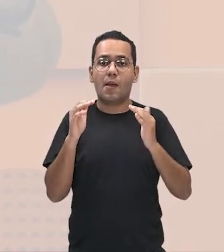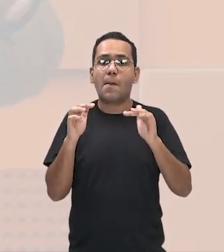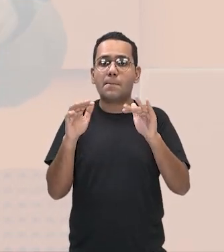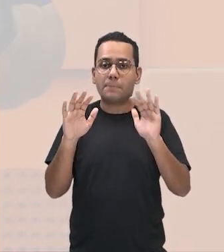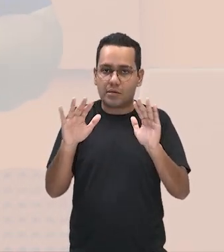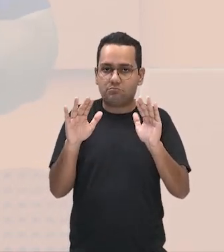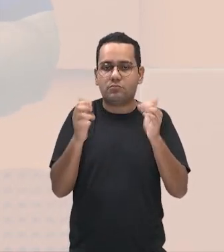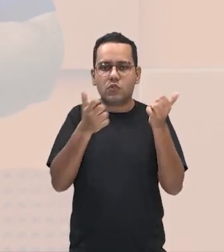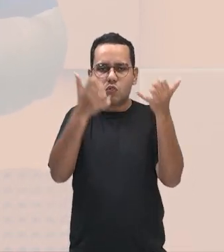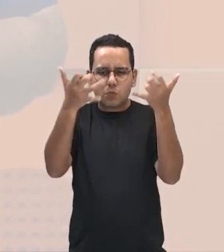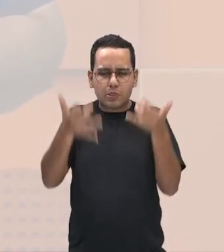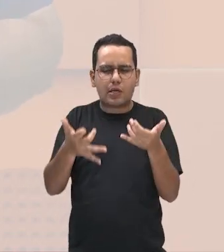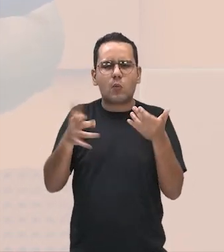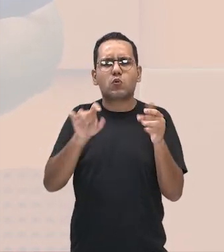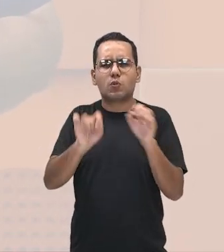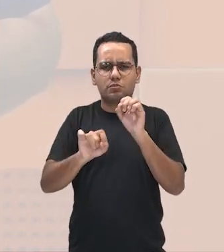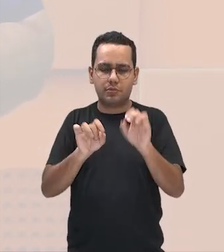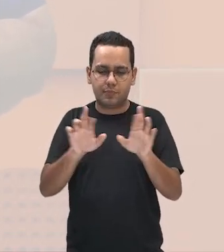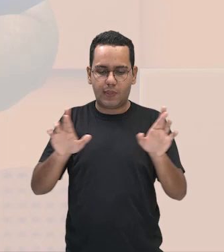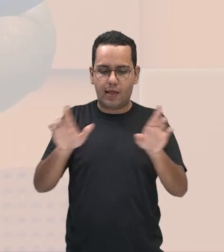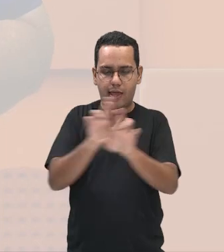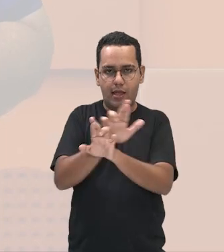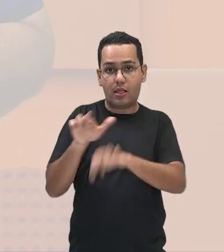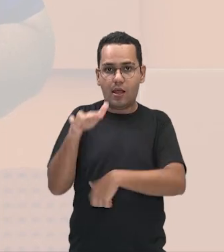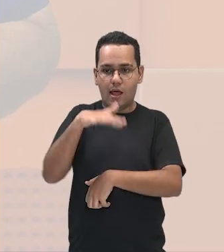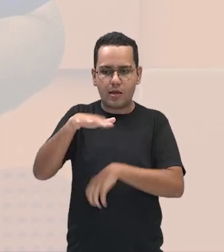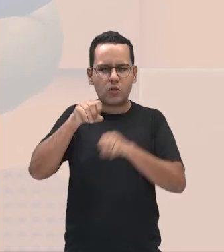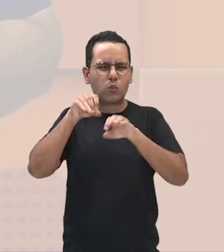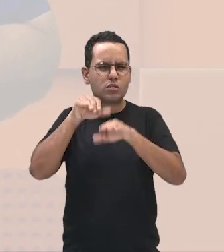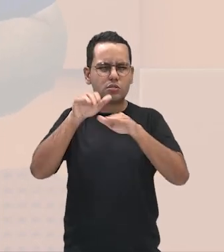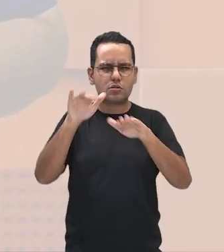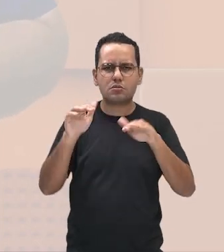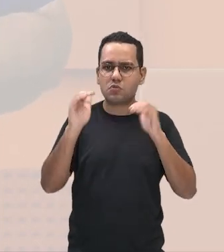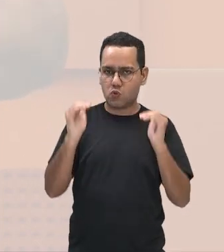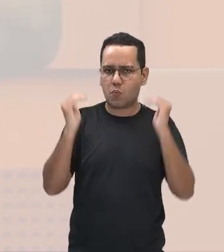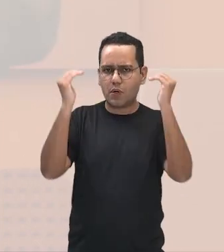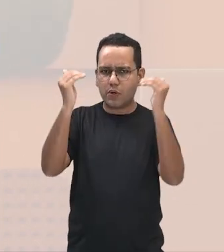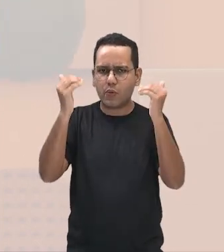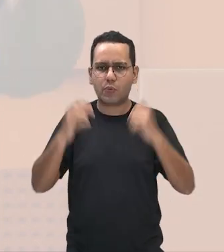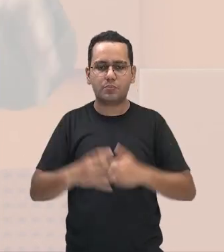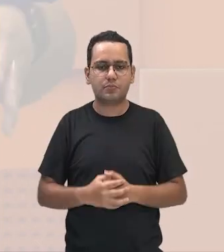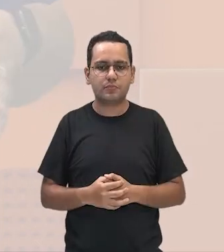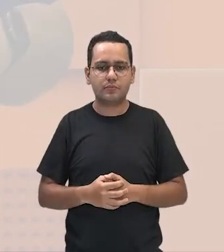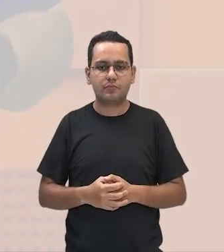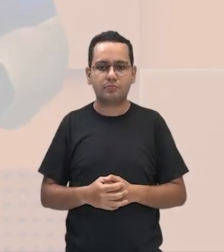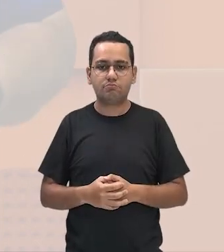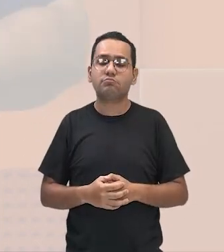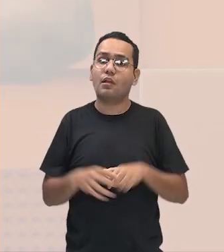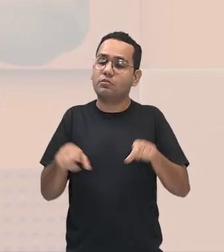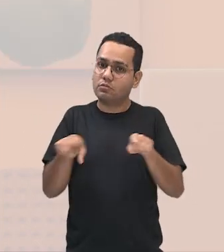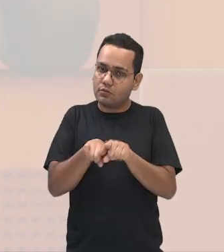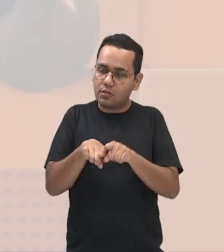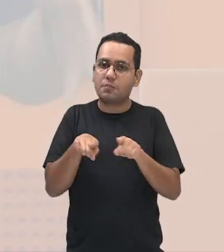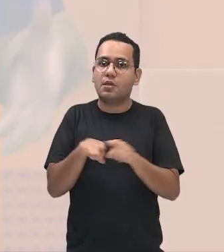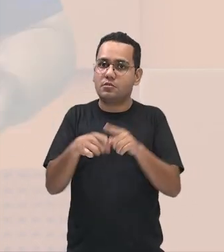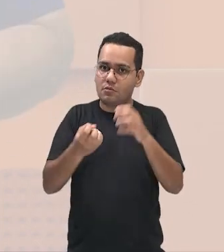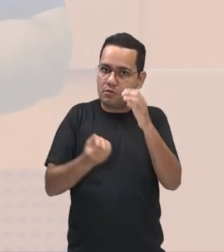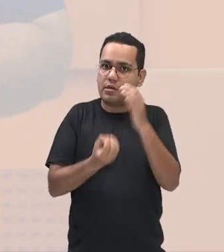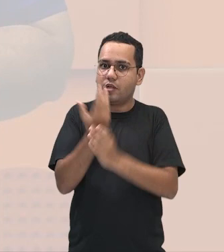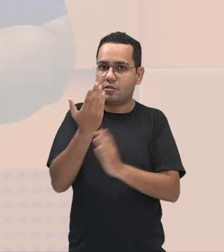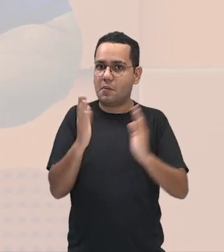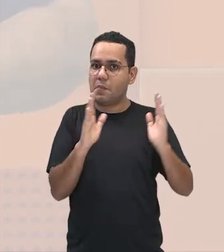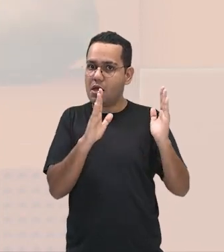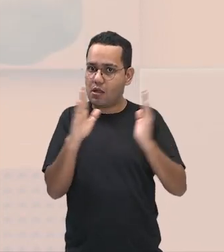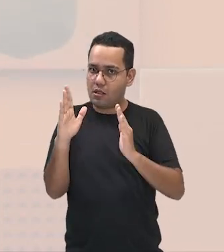de como que vai lidar o ensino superior, as universidades, elas também são criação desse período, então,